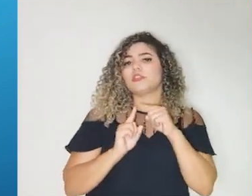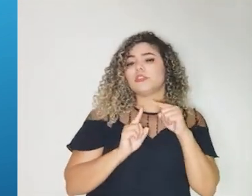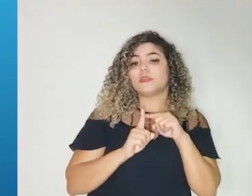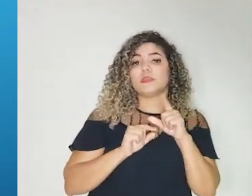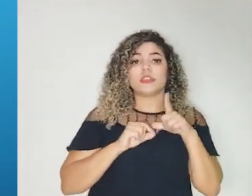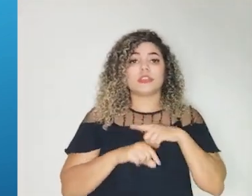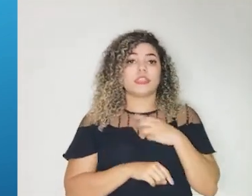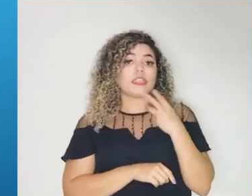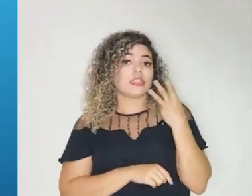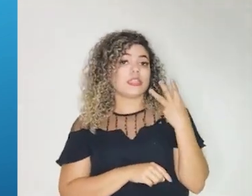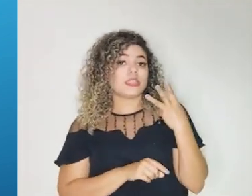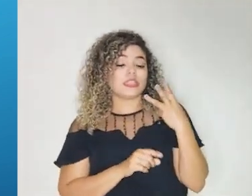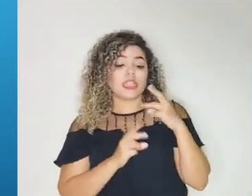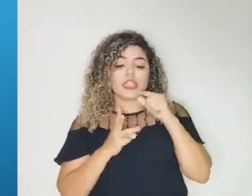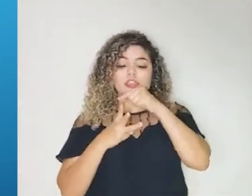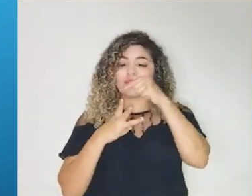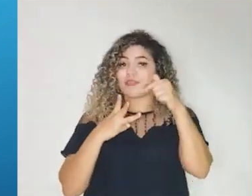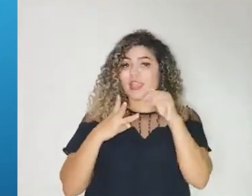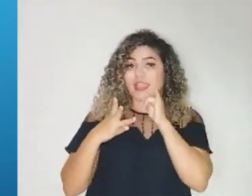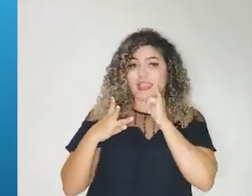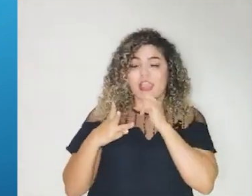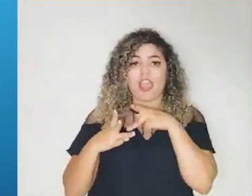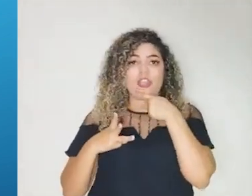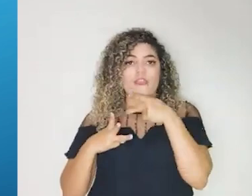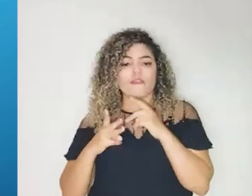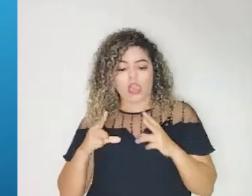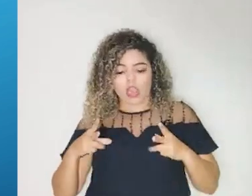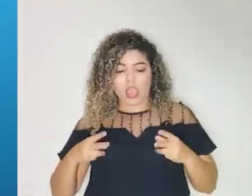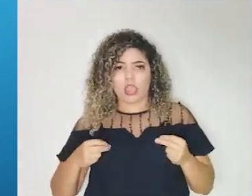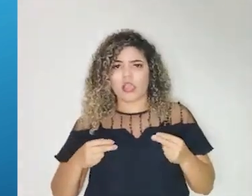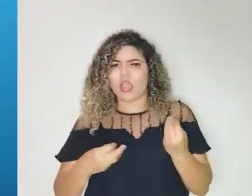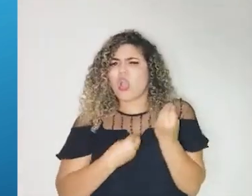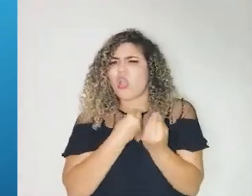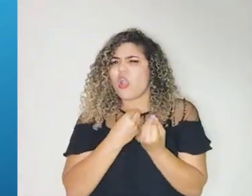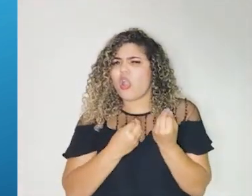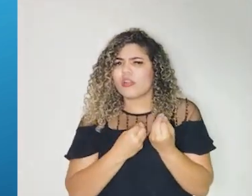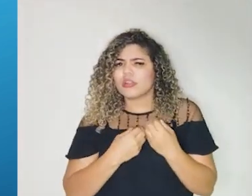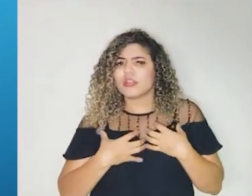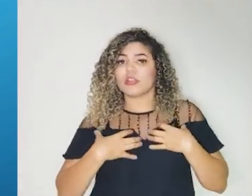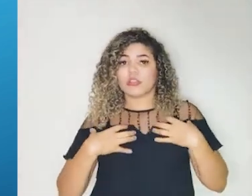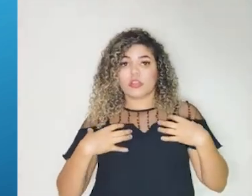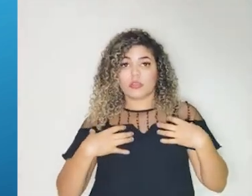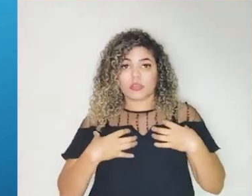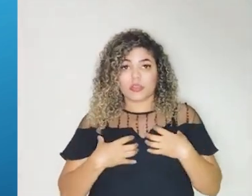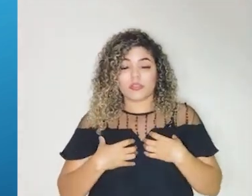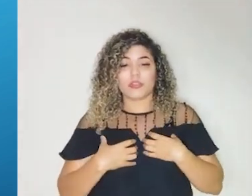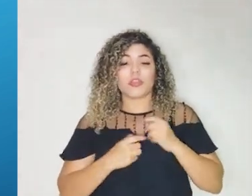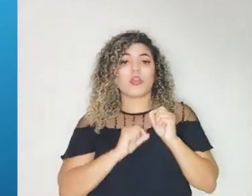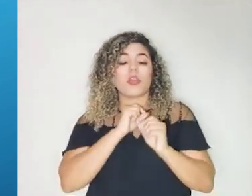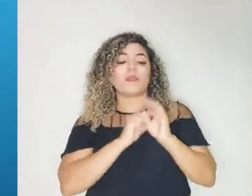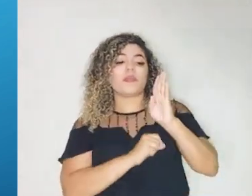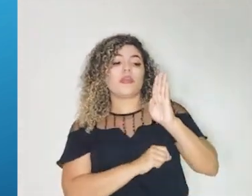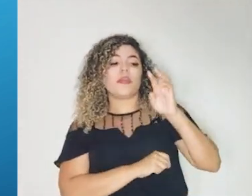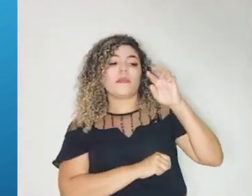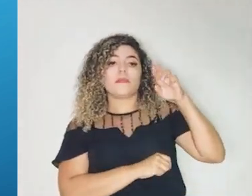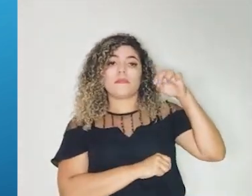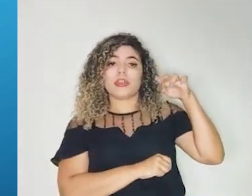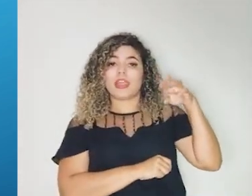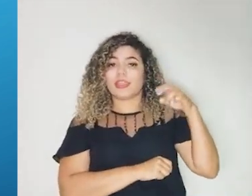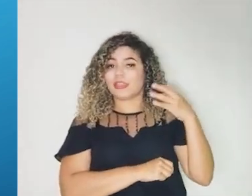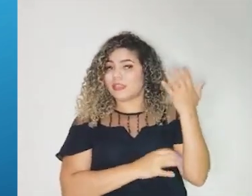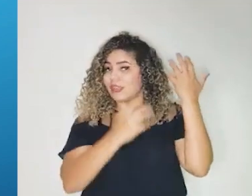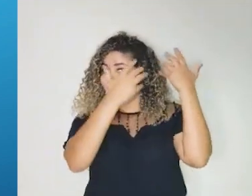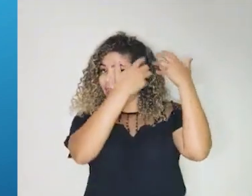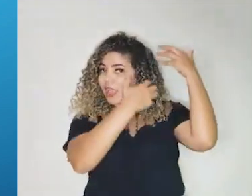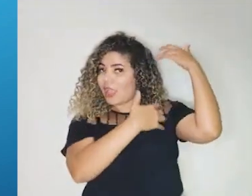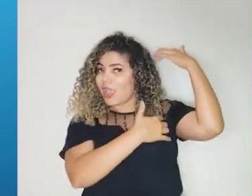animal que tem três diferenças. Por exemplo, quando falamos em crustáceos, como que dá a respiração? Através de brânquias, porque o gás respiratório entra